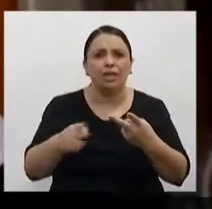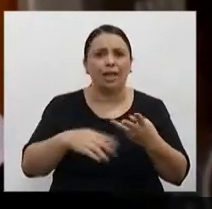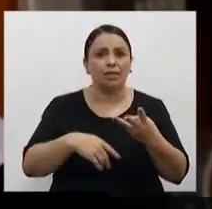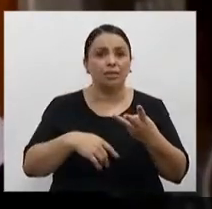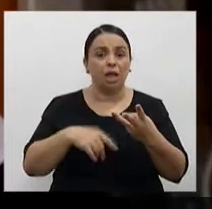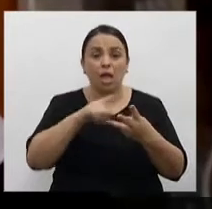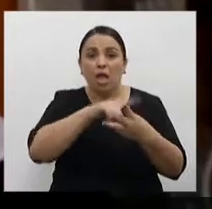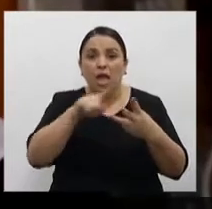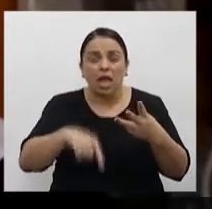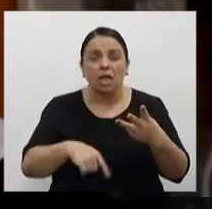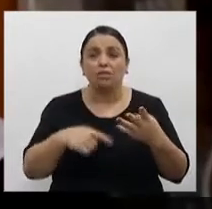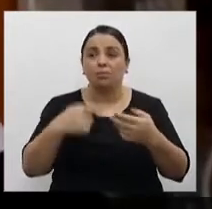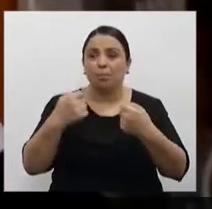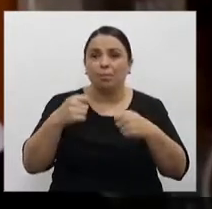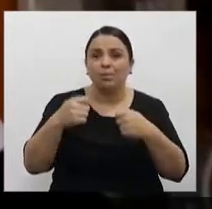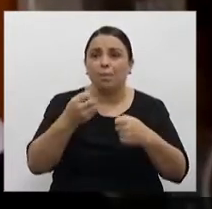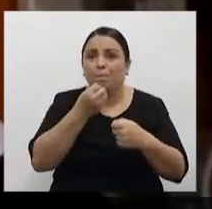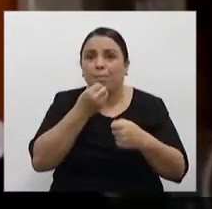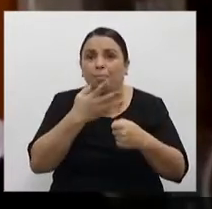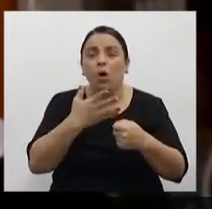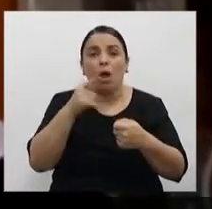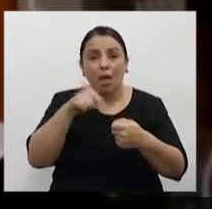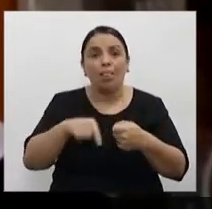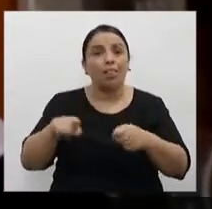imunização. Então, eu peço aqui